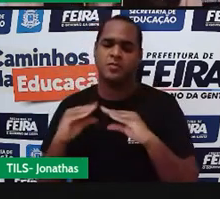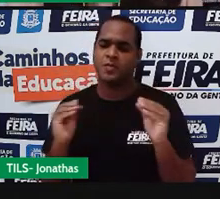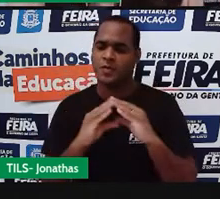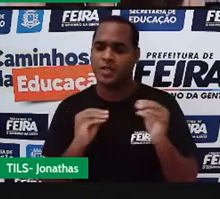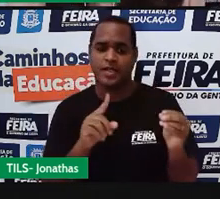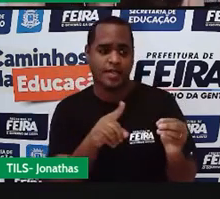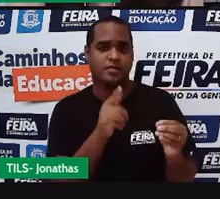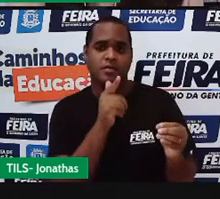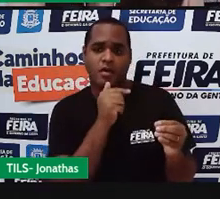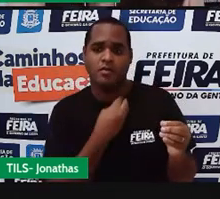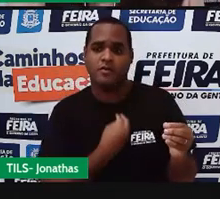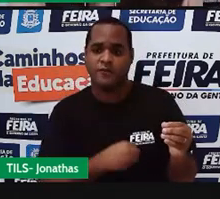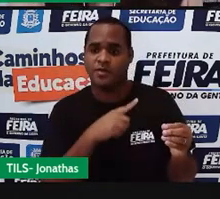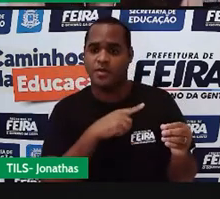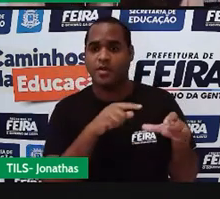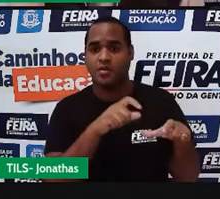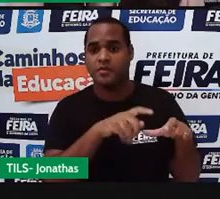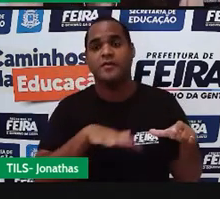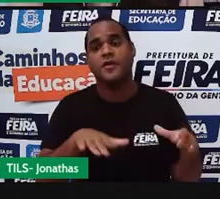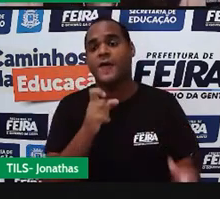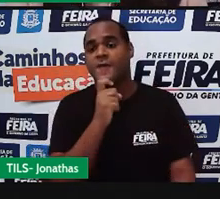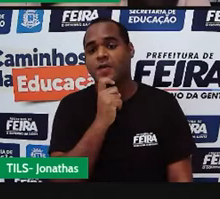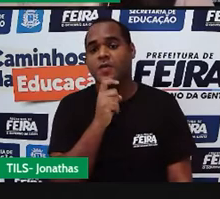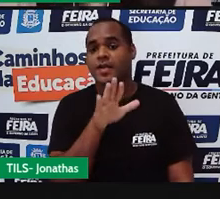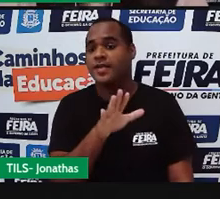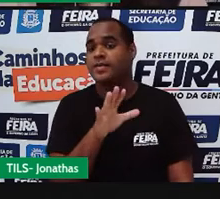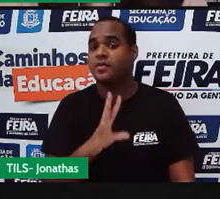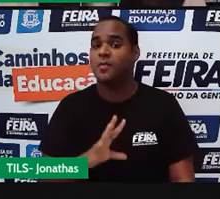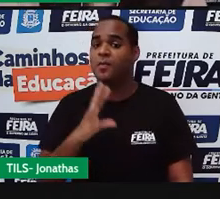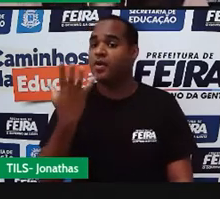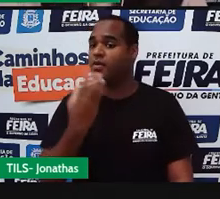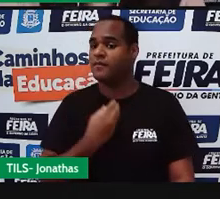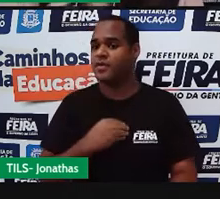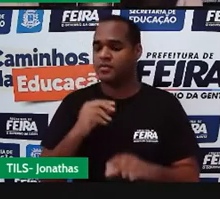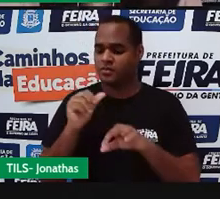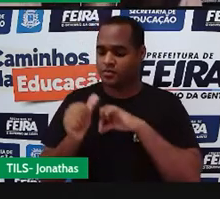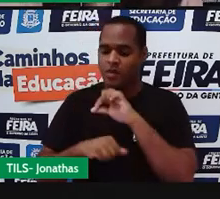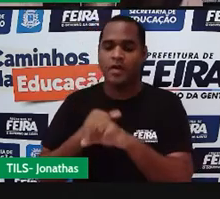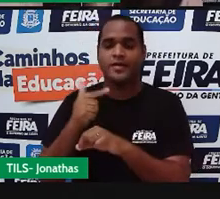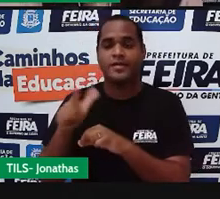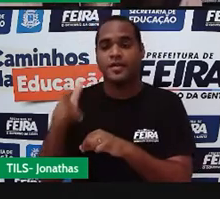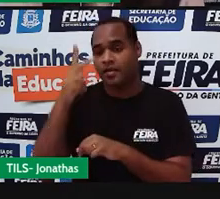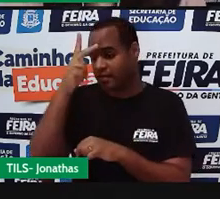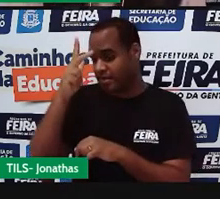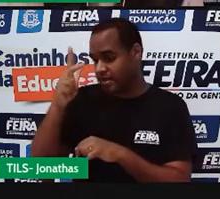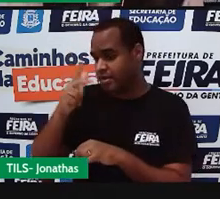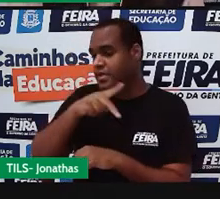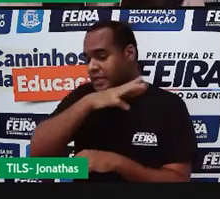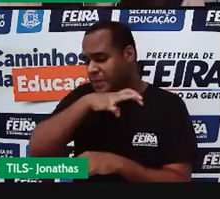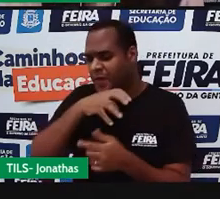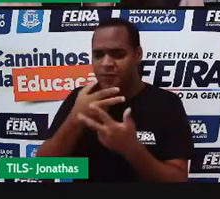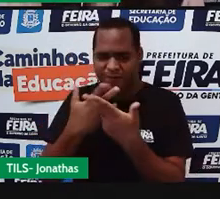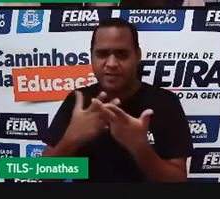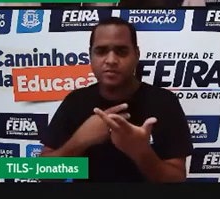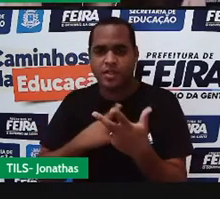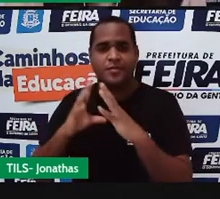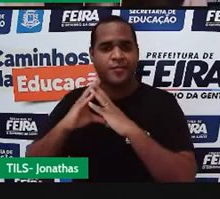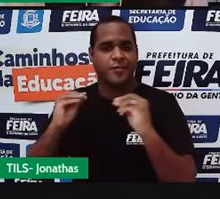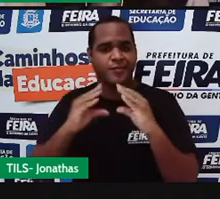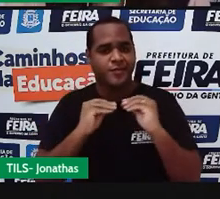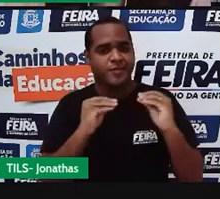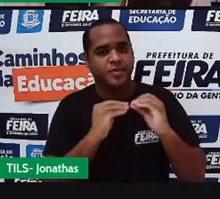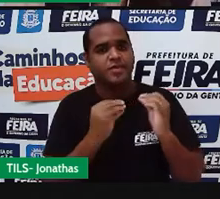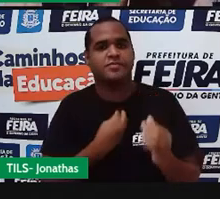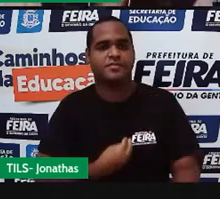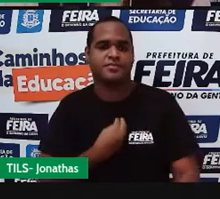determinado viver num determinado tipo de clima então você aquele clima é Alterado as espécies que viviam ali Elas vão acabar desaparecer